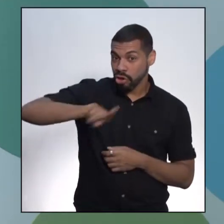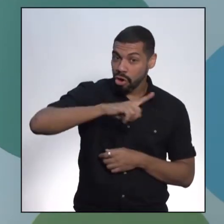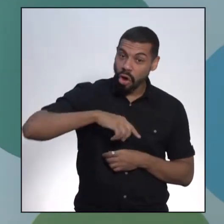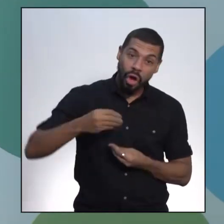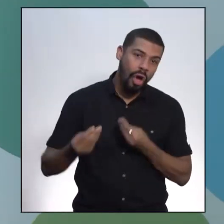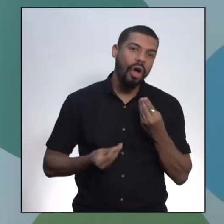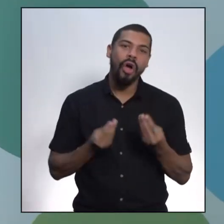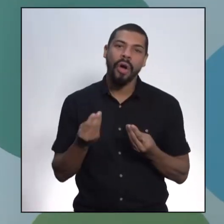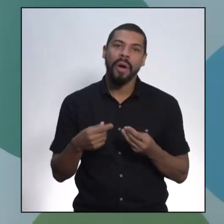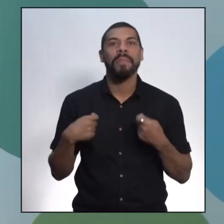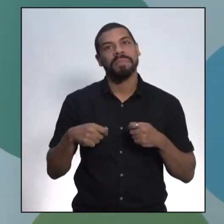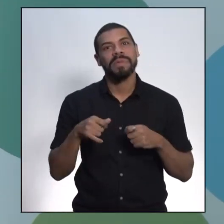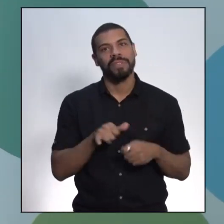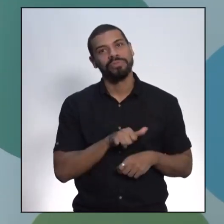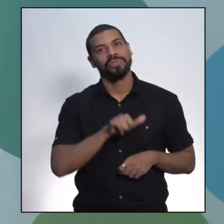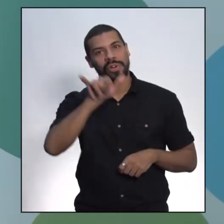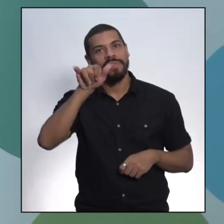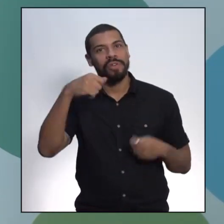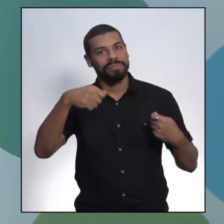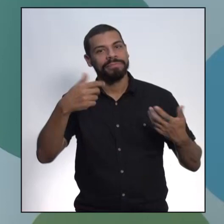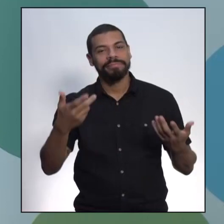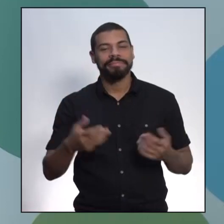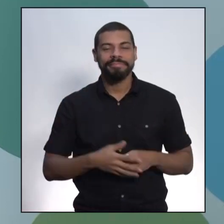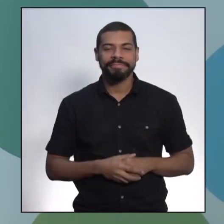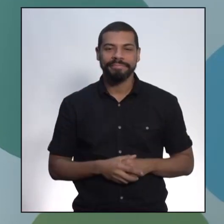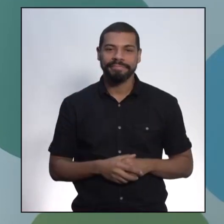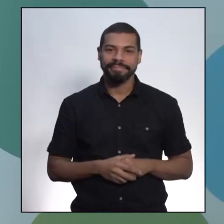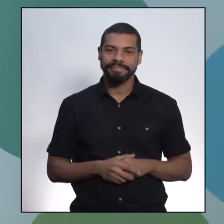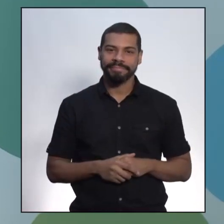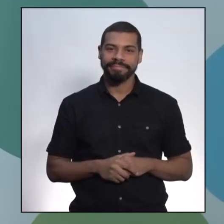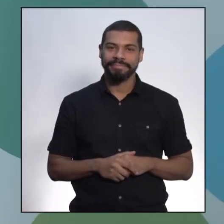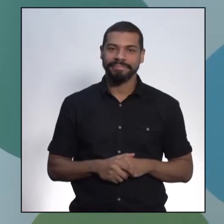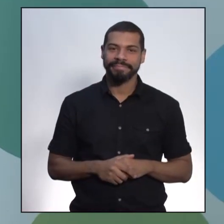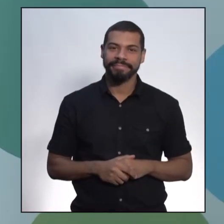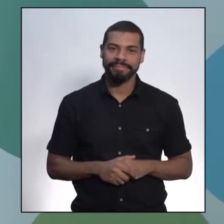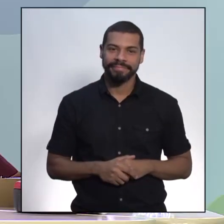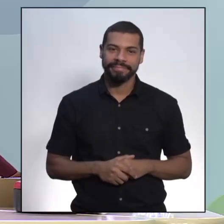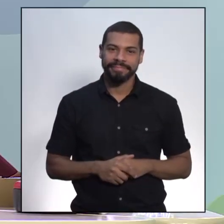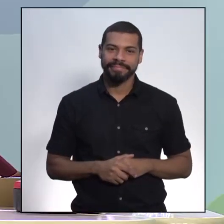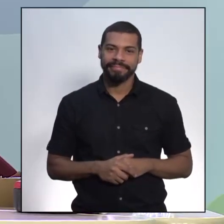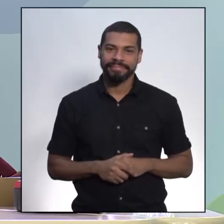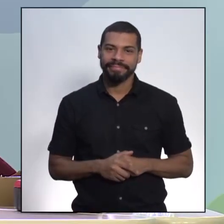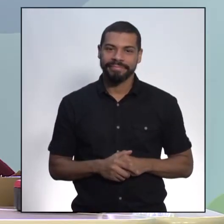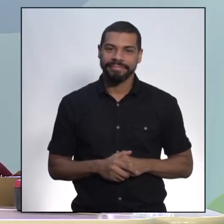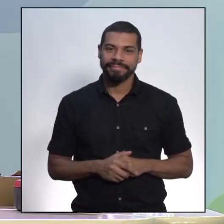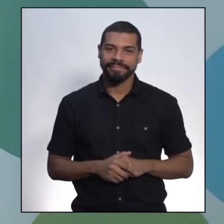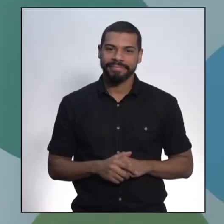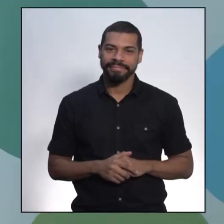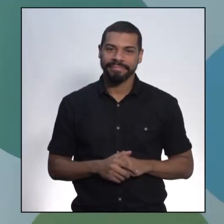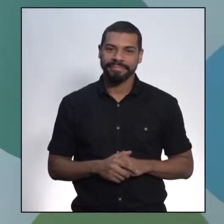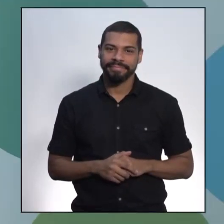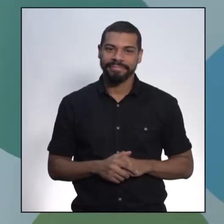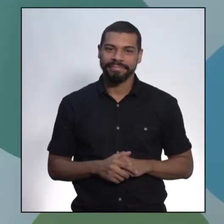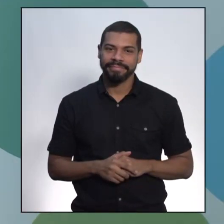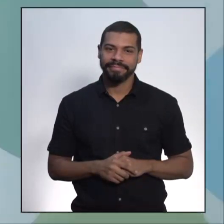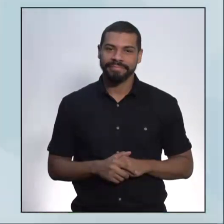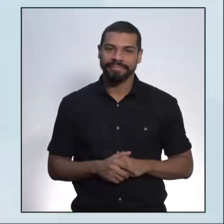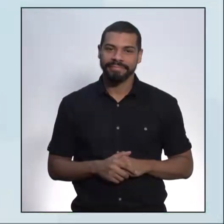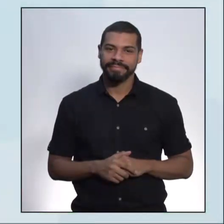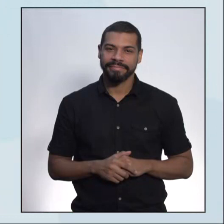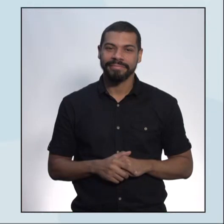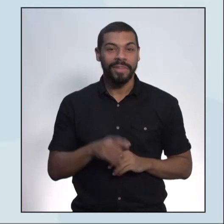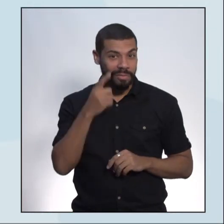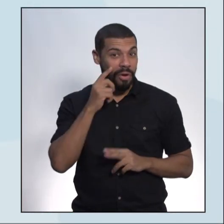deslocar, precisa bastante desse meio de transporte pela velocidade. Vamos lá? Vamos ver.